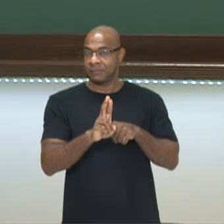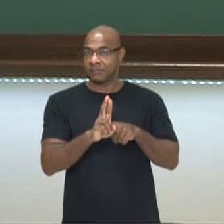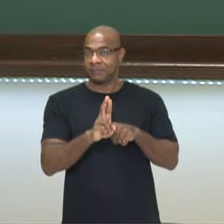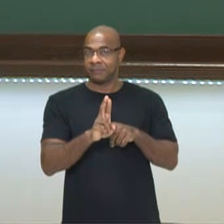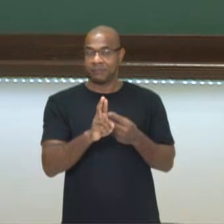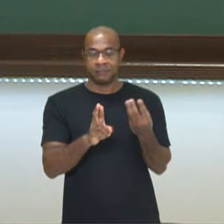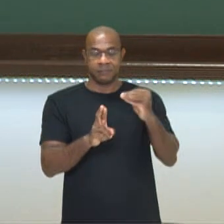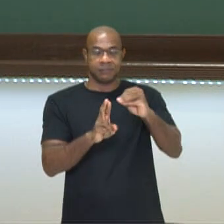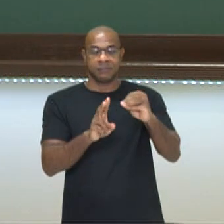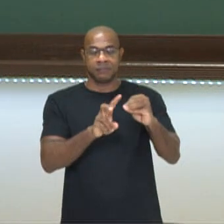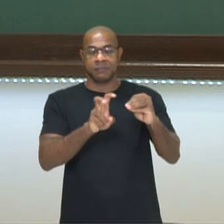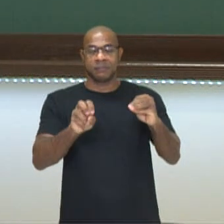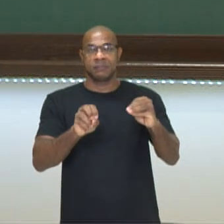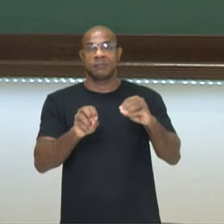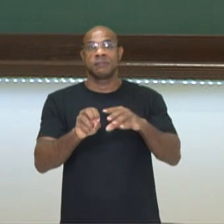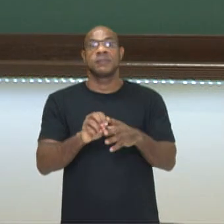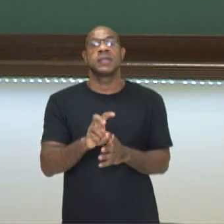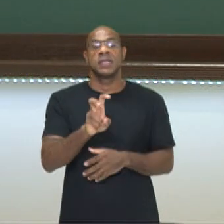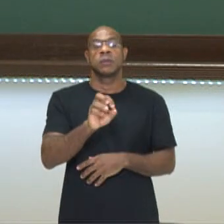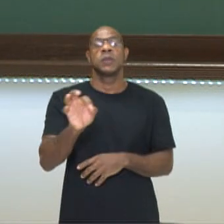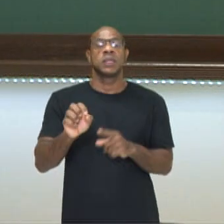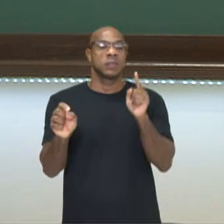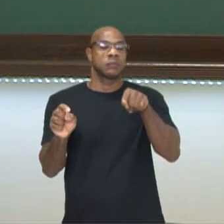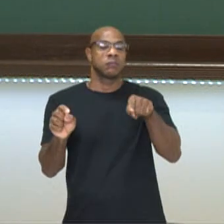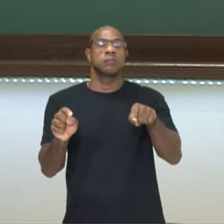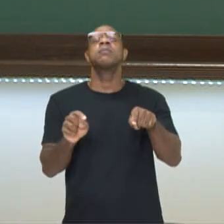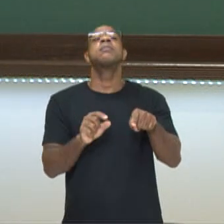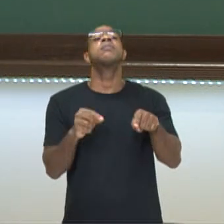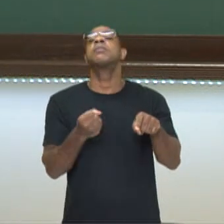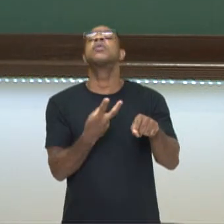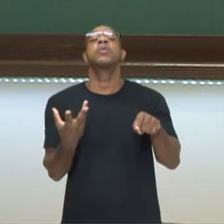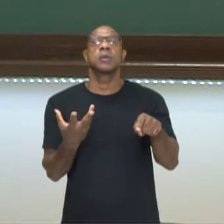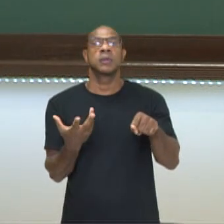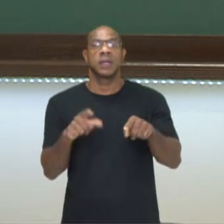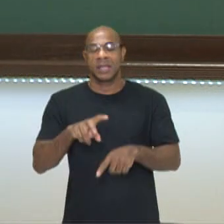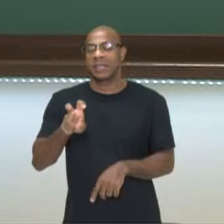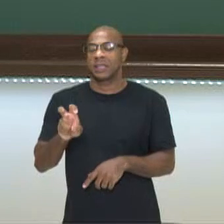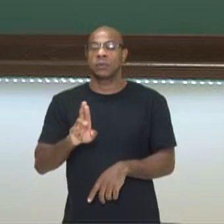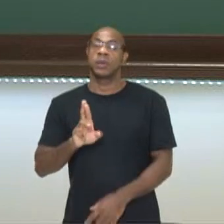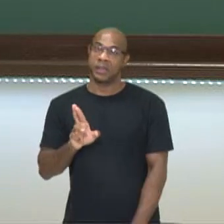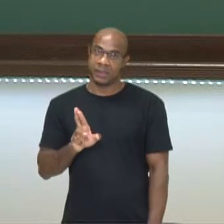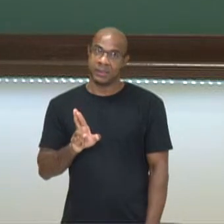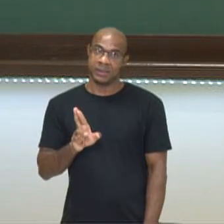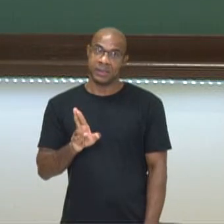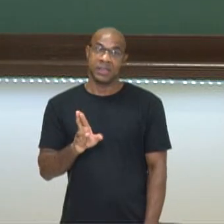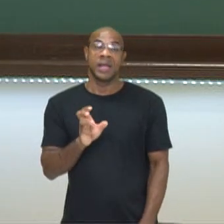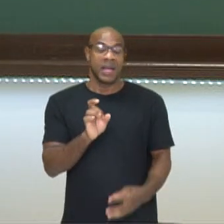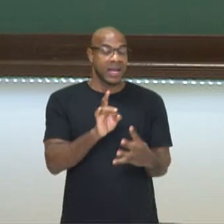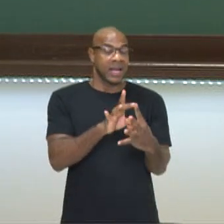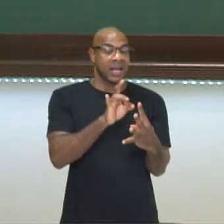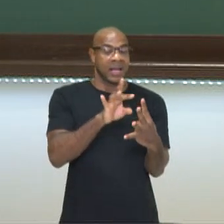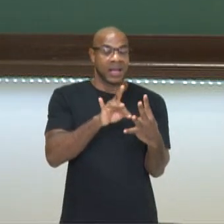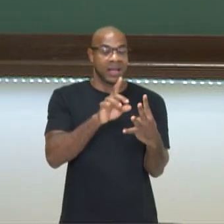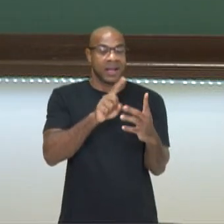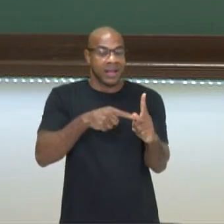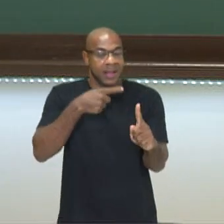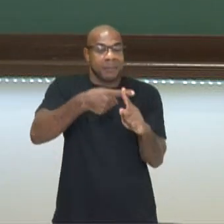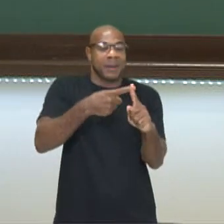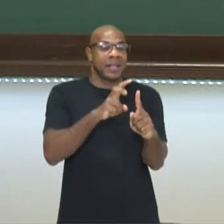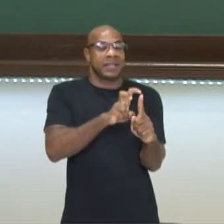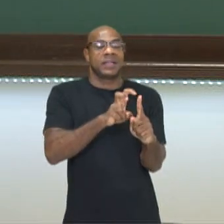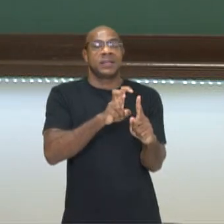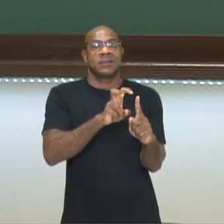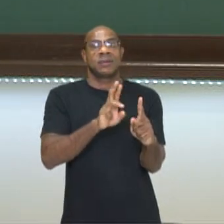Tá? Quanto que é 5% de R$100? 5% de R$100 é R$5. Então, em cada parcela, eu vou ter um acréscimo